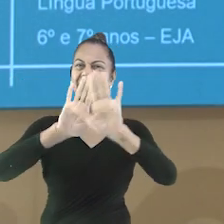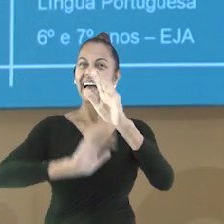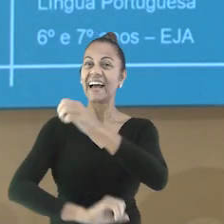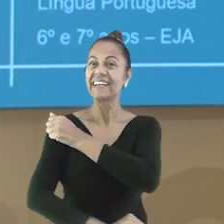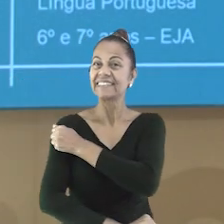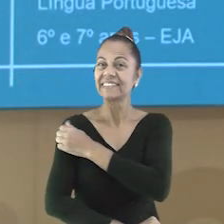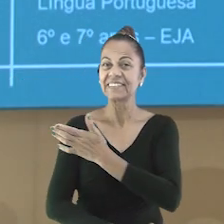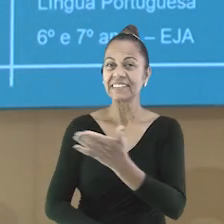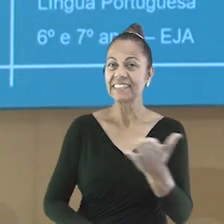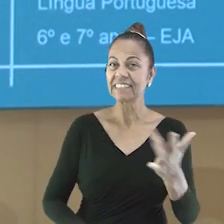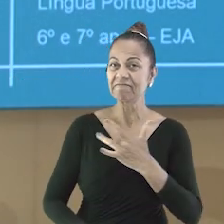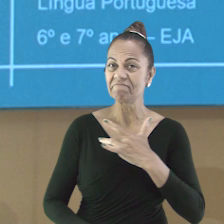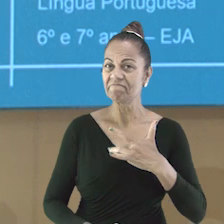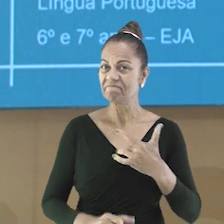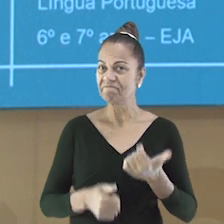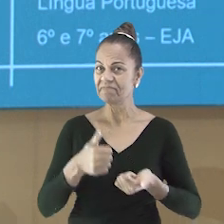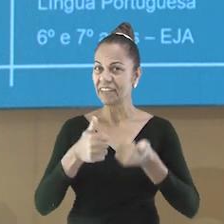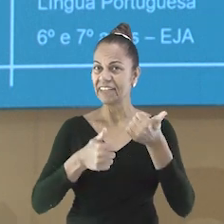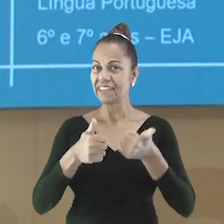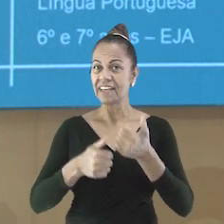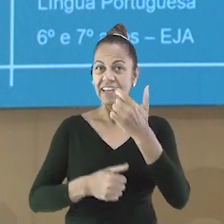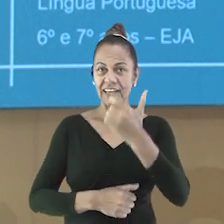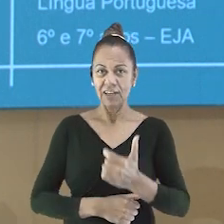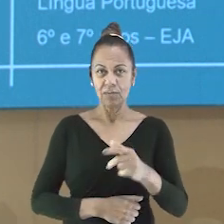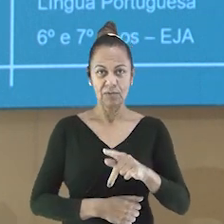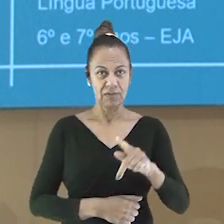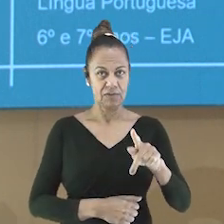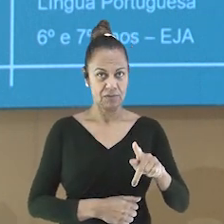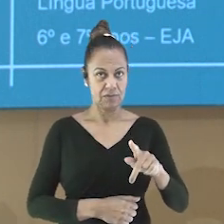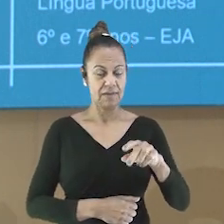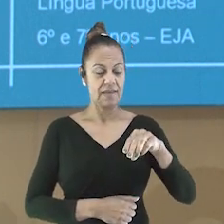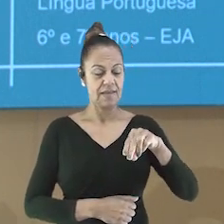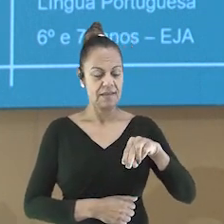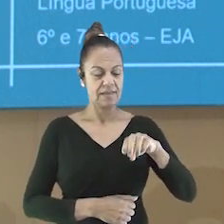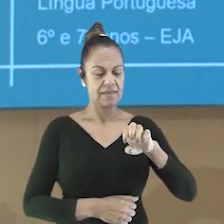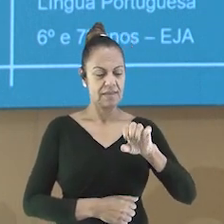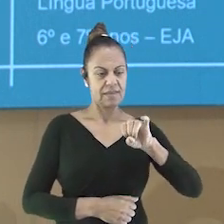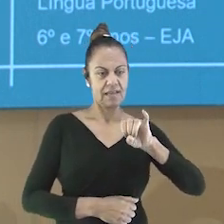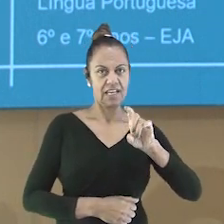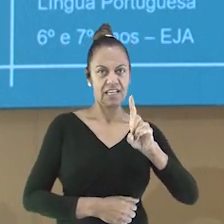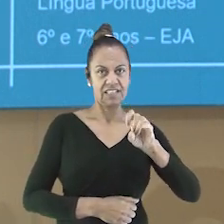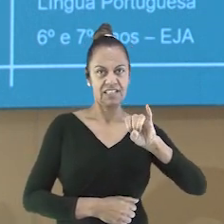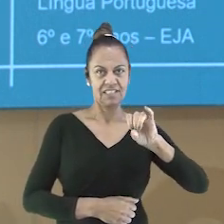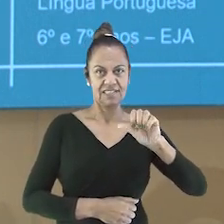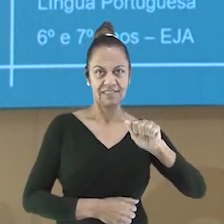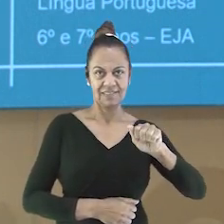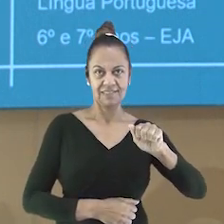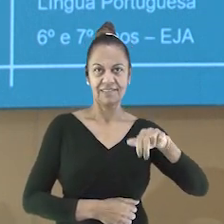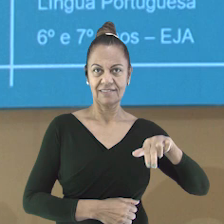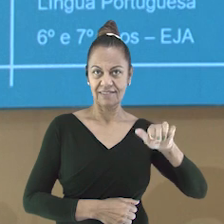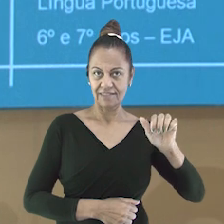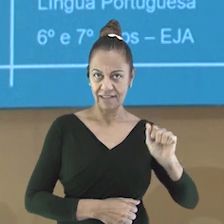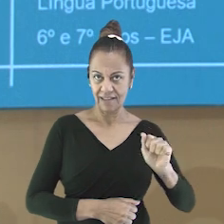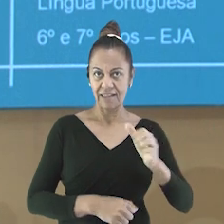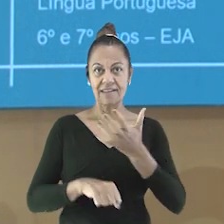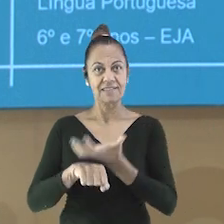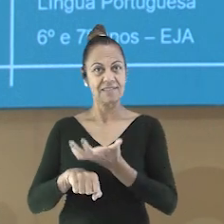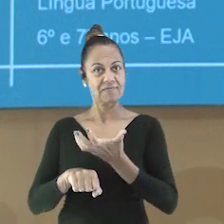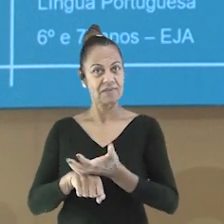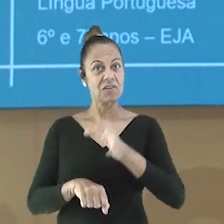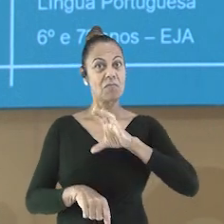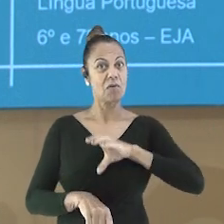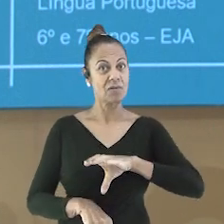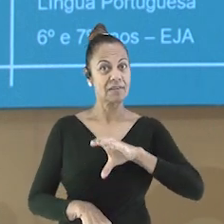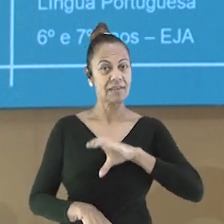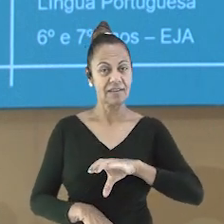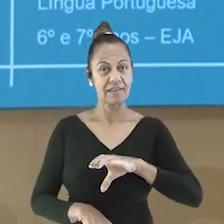Olá, estudantes, tudo bem com vocês? Eu sou a professora Neidiana Xavier, de Língua Portuguesa. O tema da aula